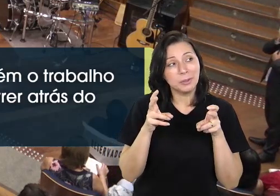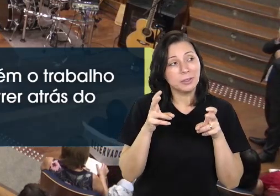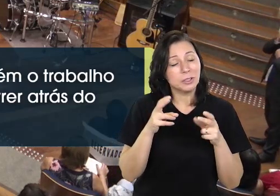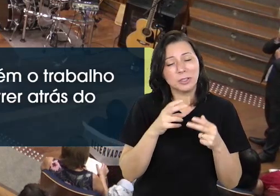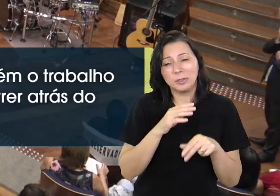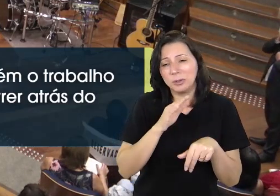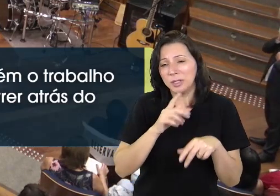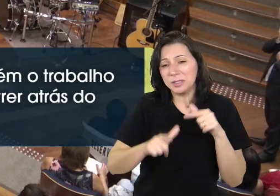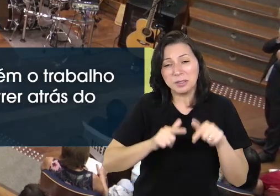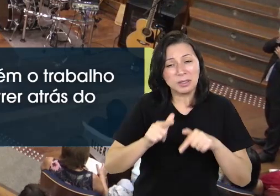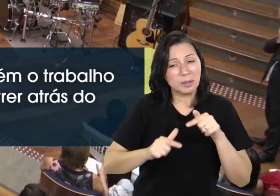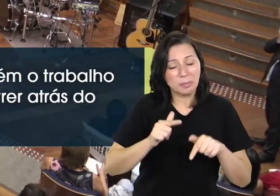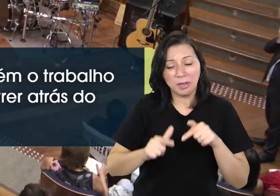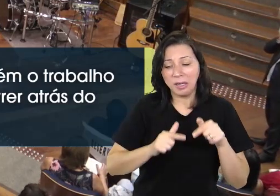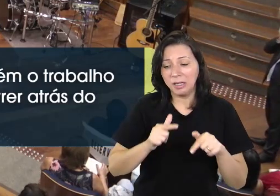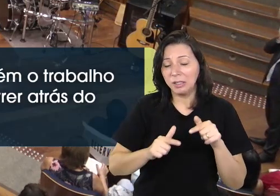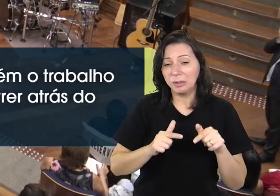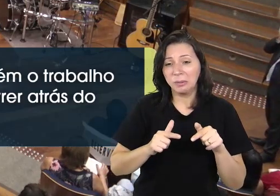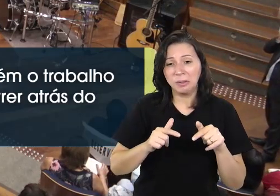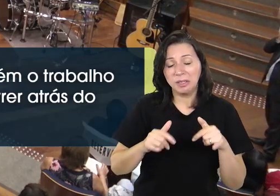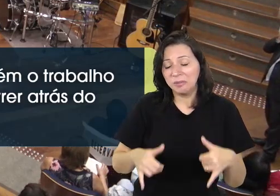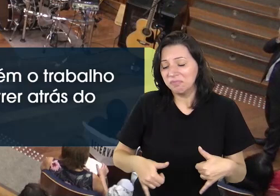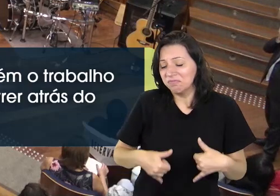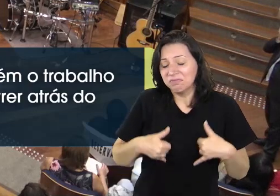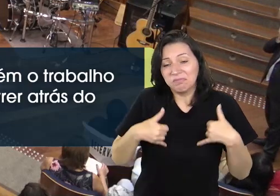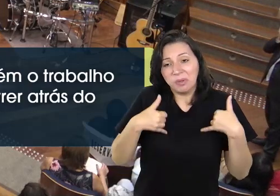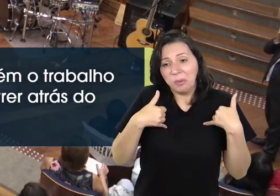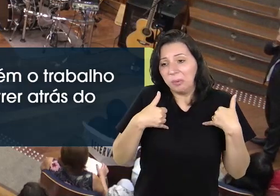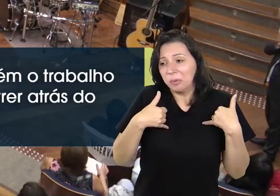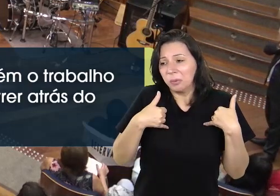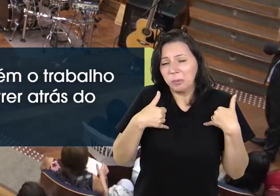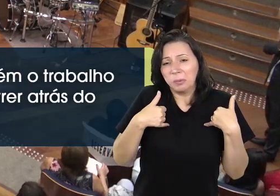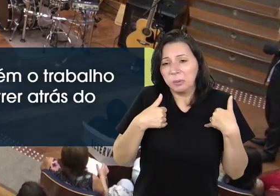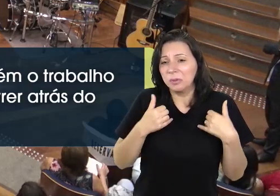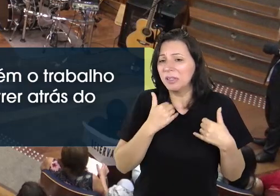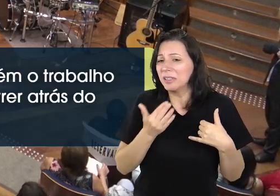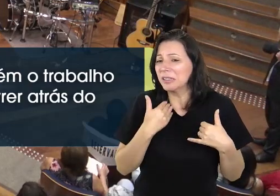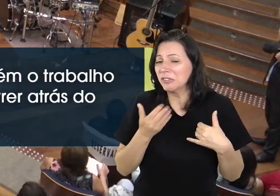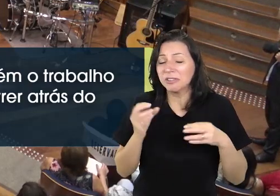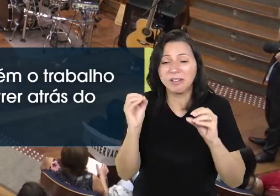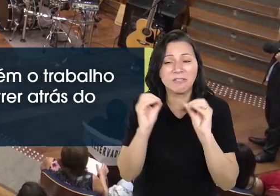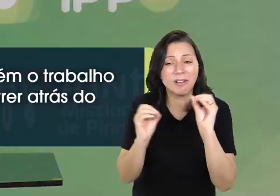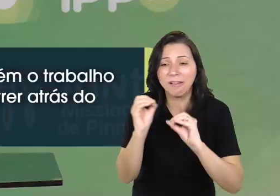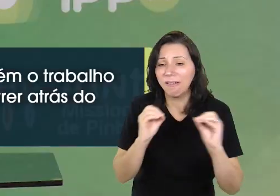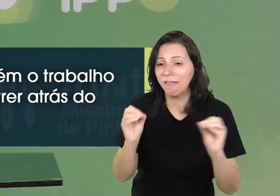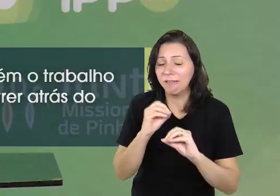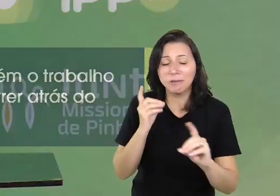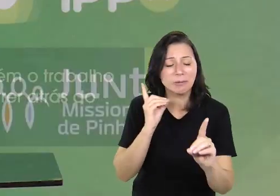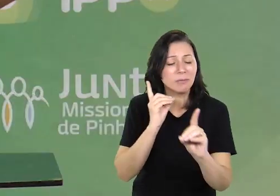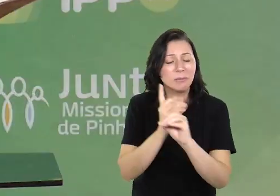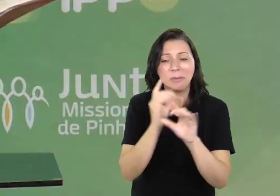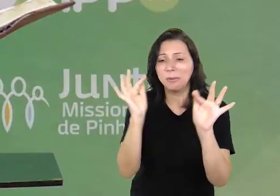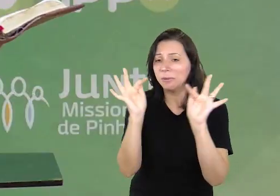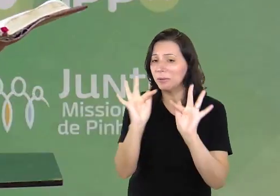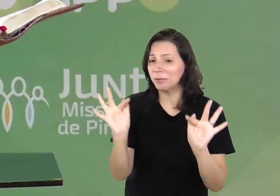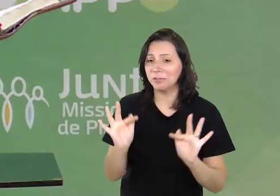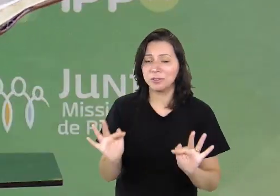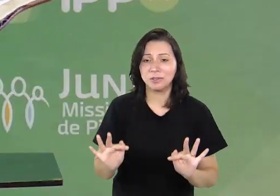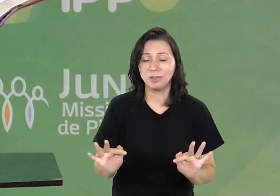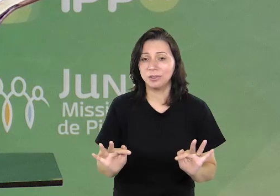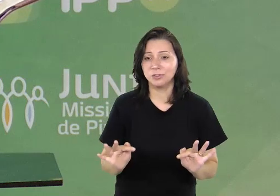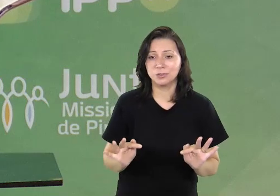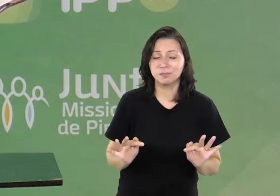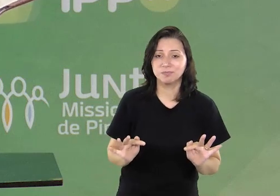atrás do vento e nenhum proveito havia debaixo do Sol então ele usa algumas palavras aqui muito interessante